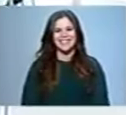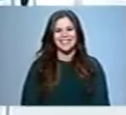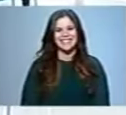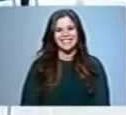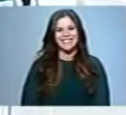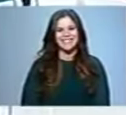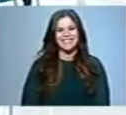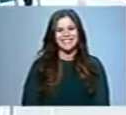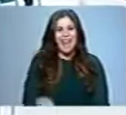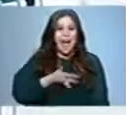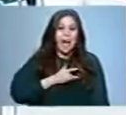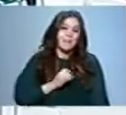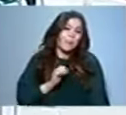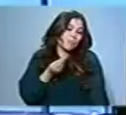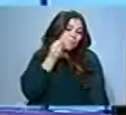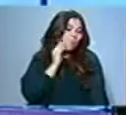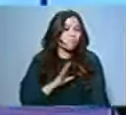Estou-te a dar moral,